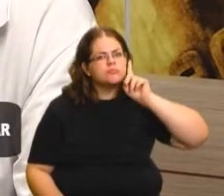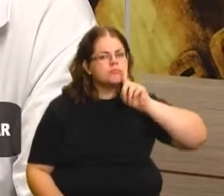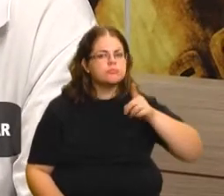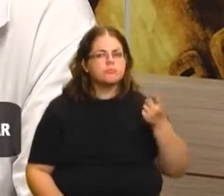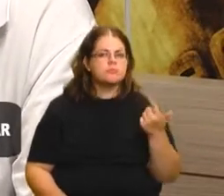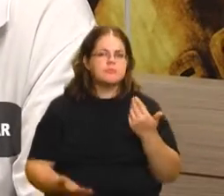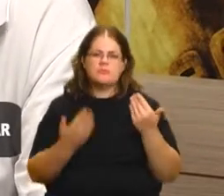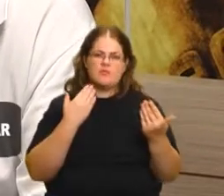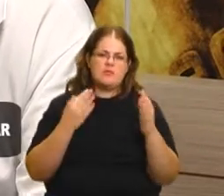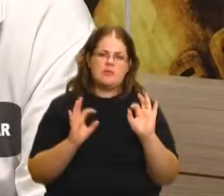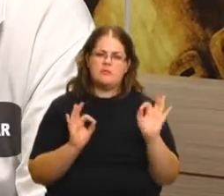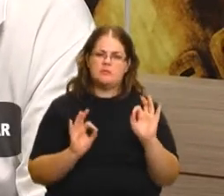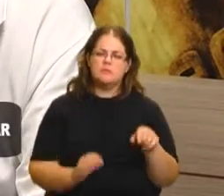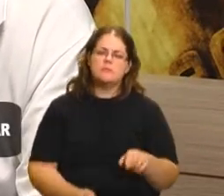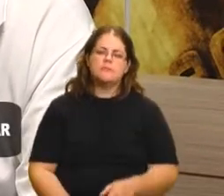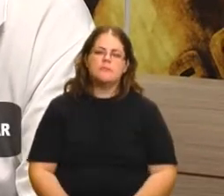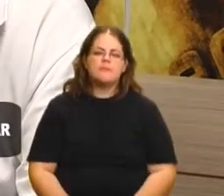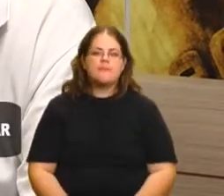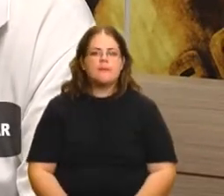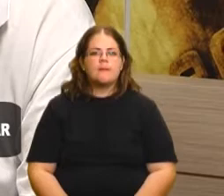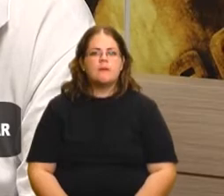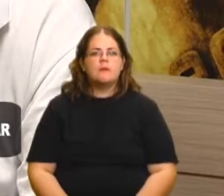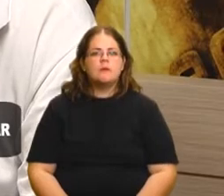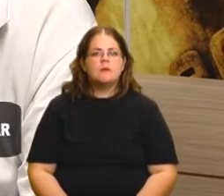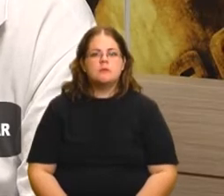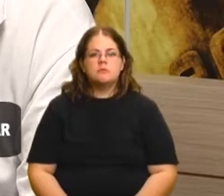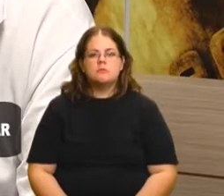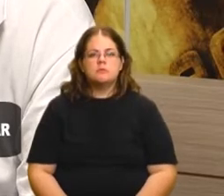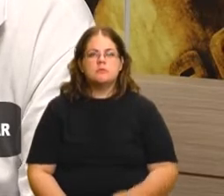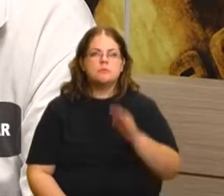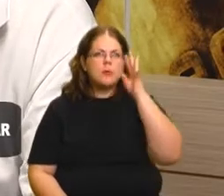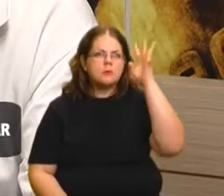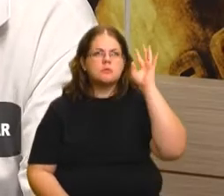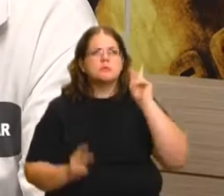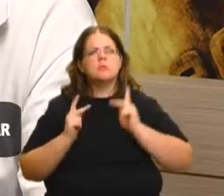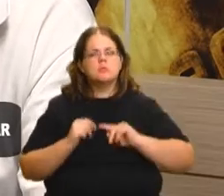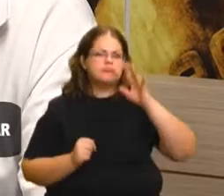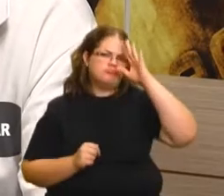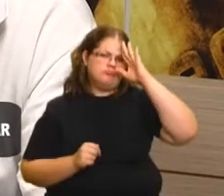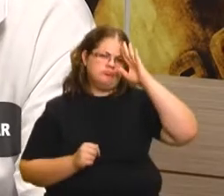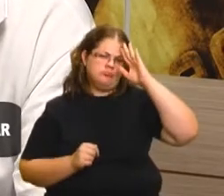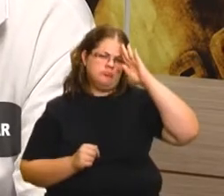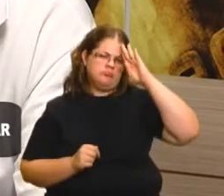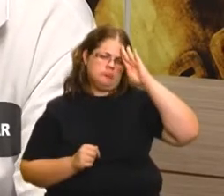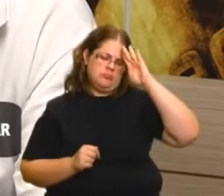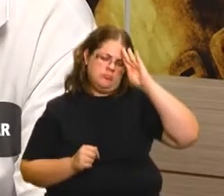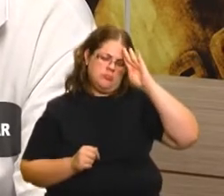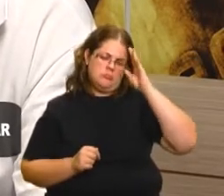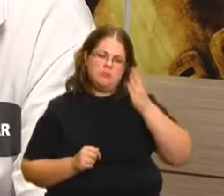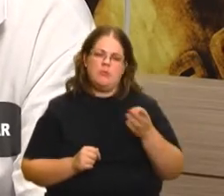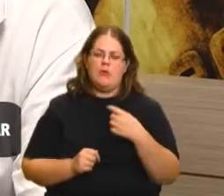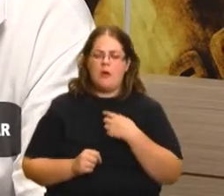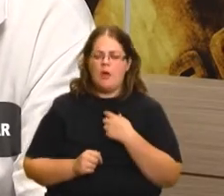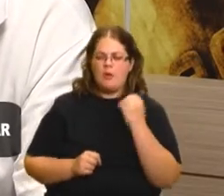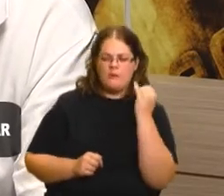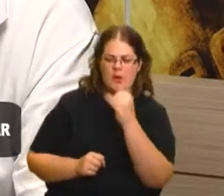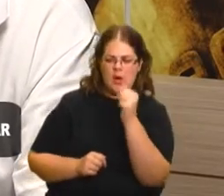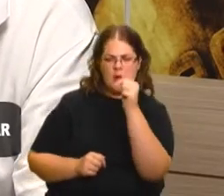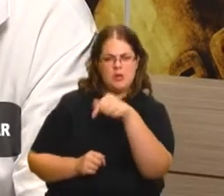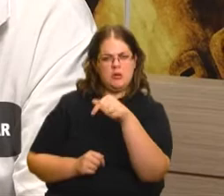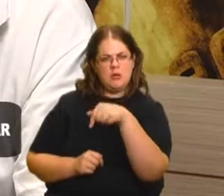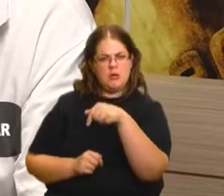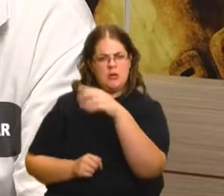negar. Não? Imagina se alguém no período da ditadura chegasse a sugerir que aqui houve